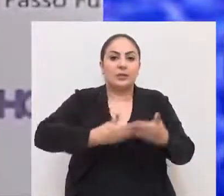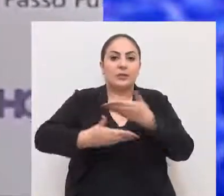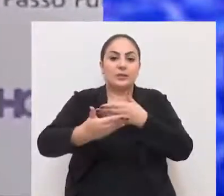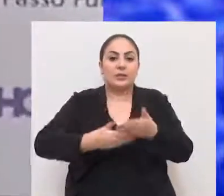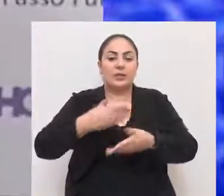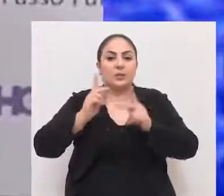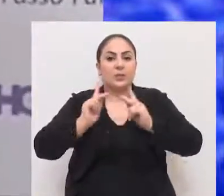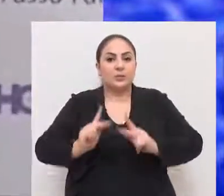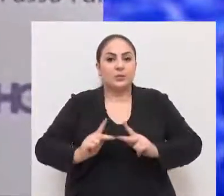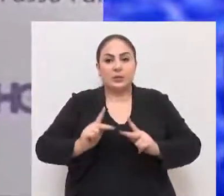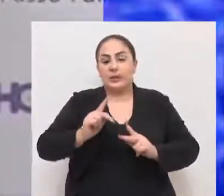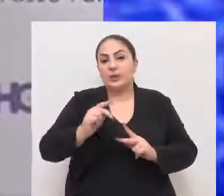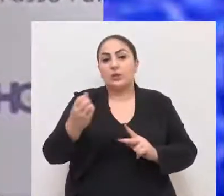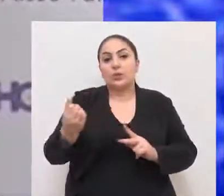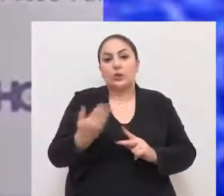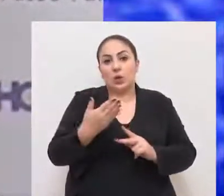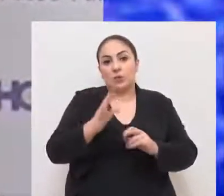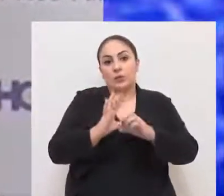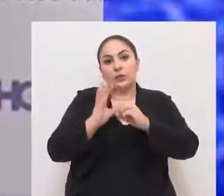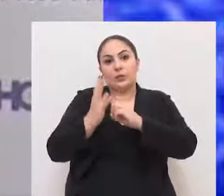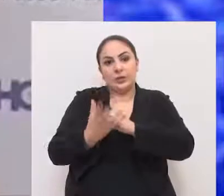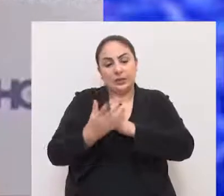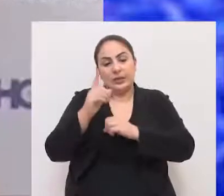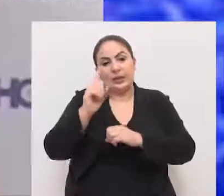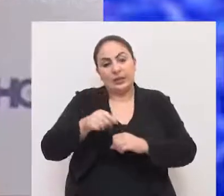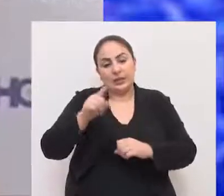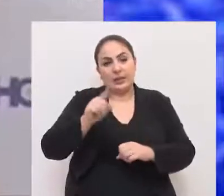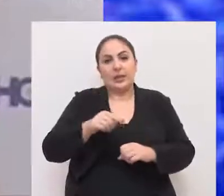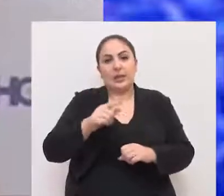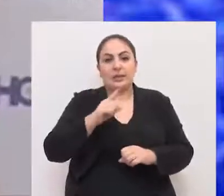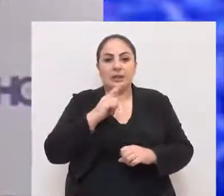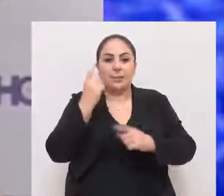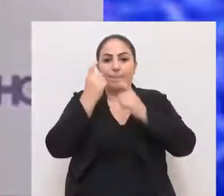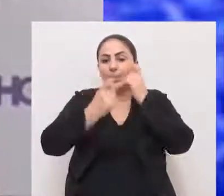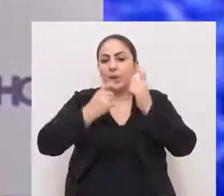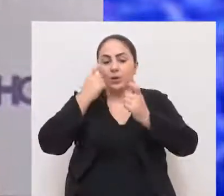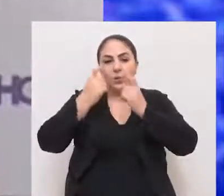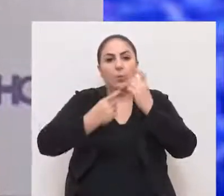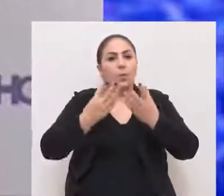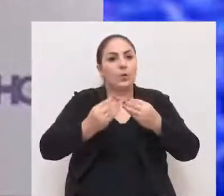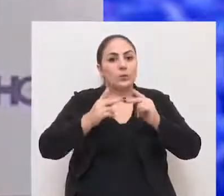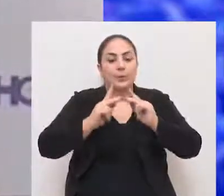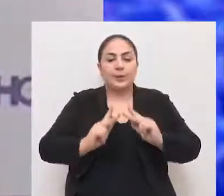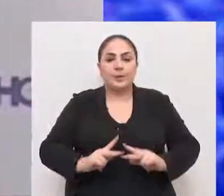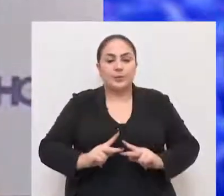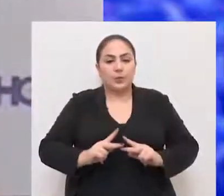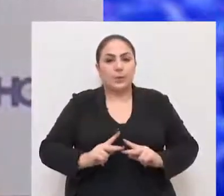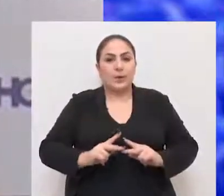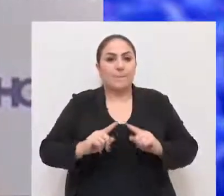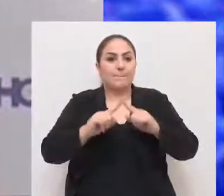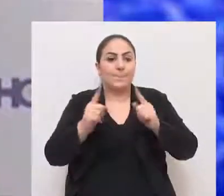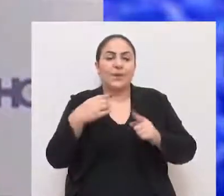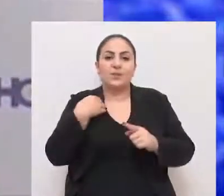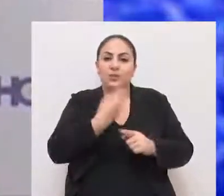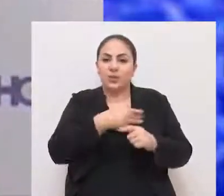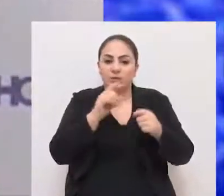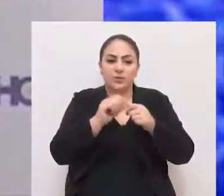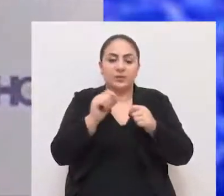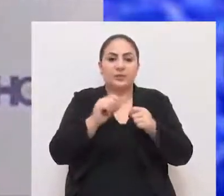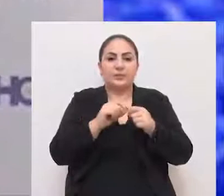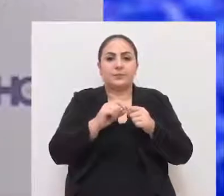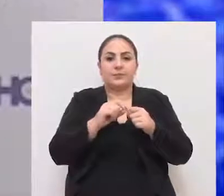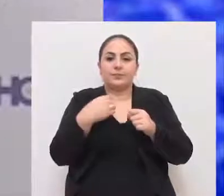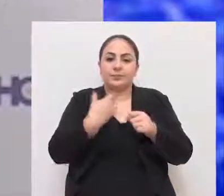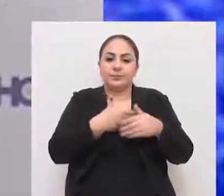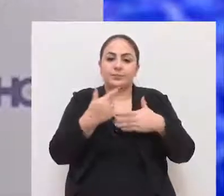estamos atendendo os pacientes dessa nova pandemia que está preocupando muita gente, mas nós